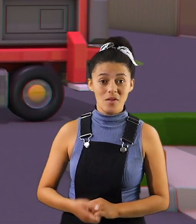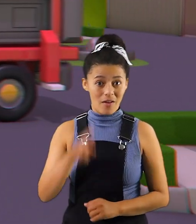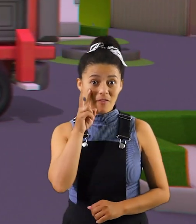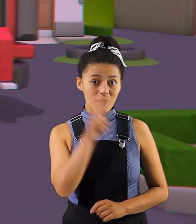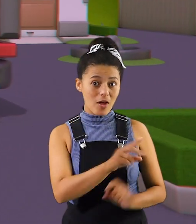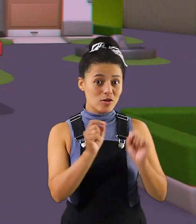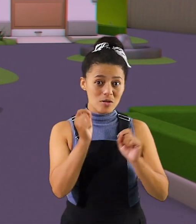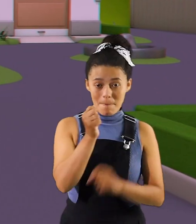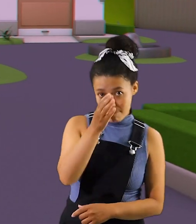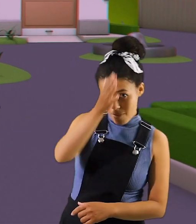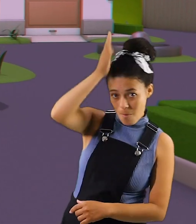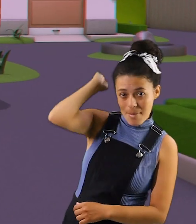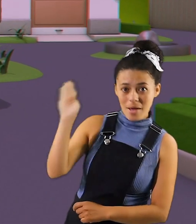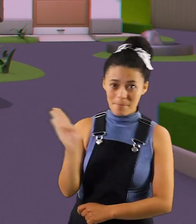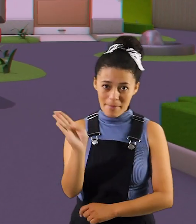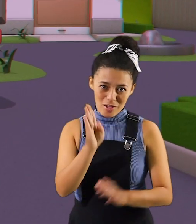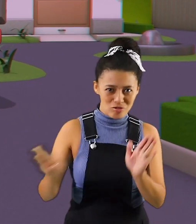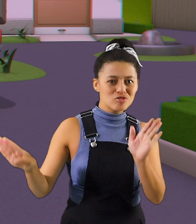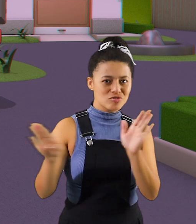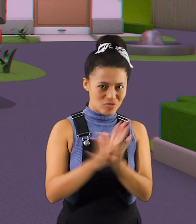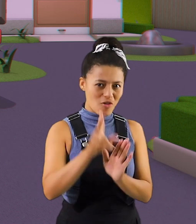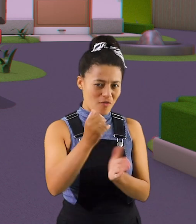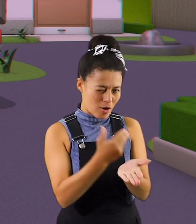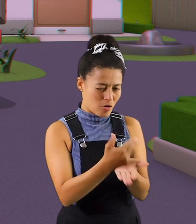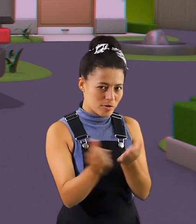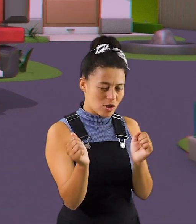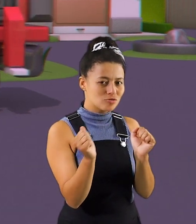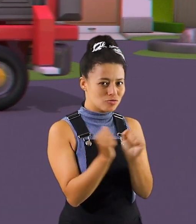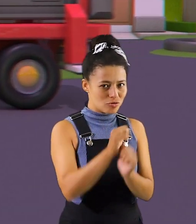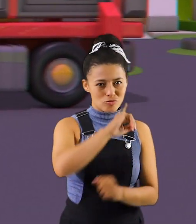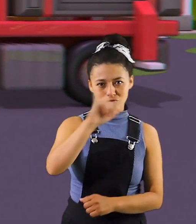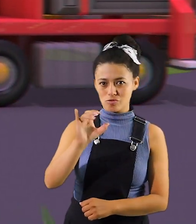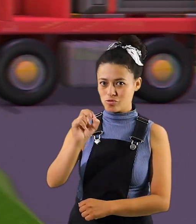Vejam! O bombeiro Beto está chegando para dar início à perfuração.